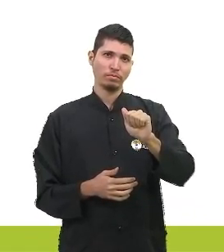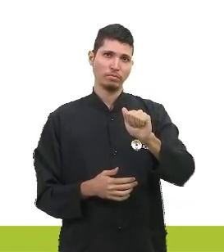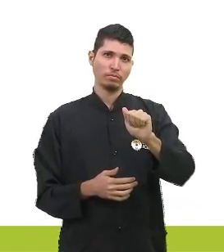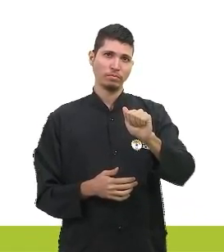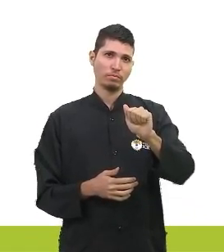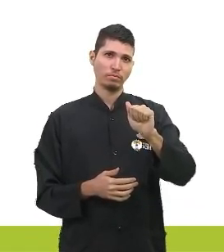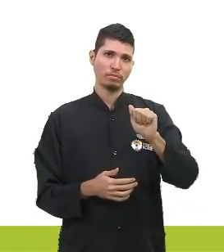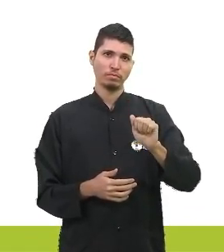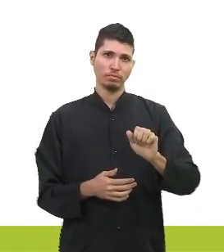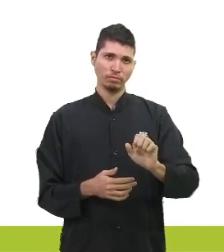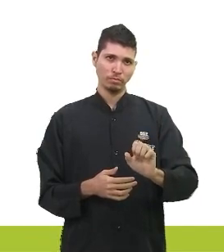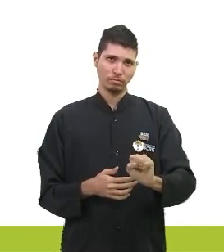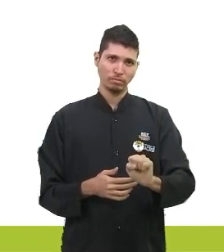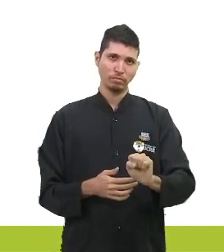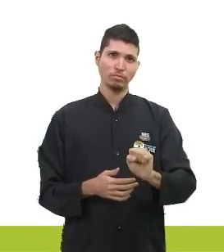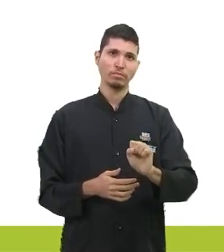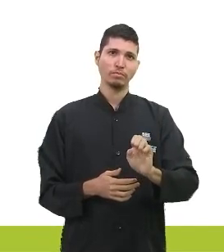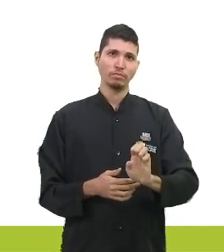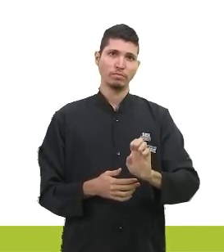seno de alfa